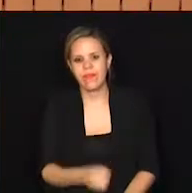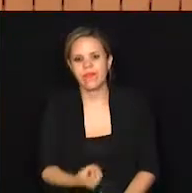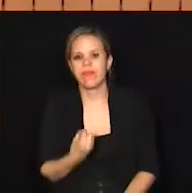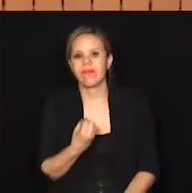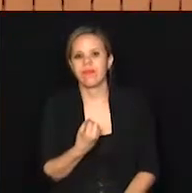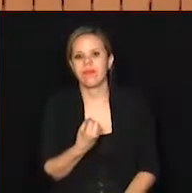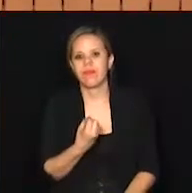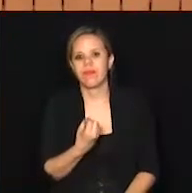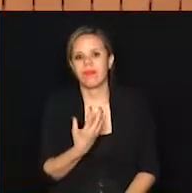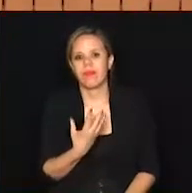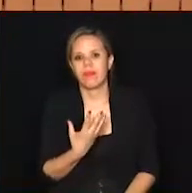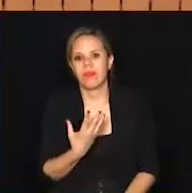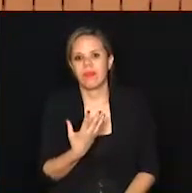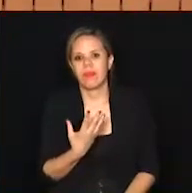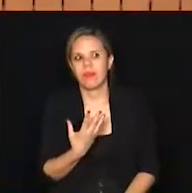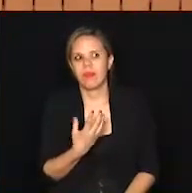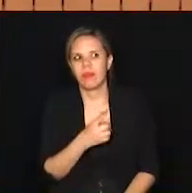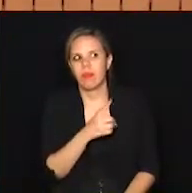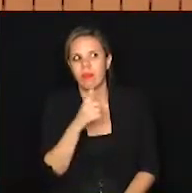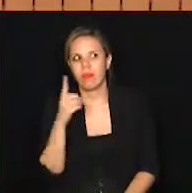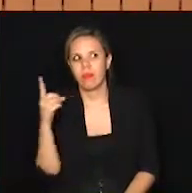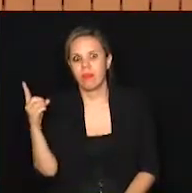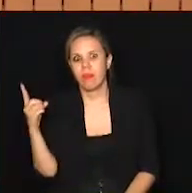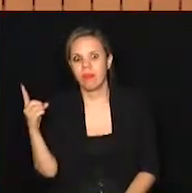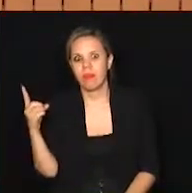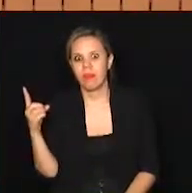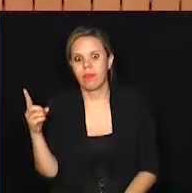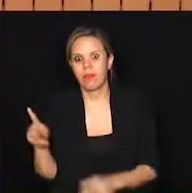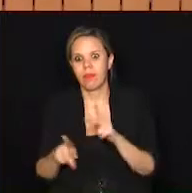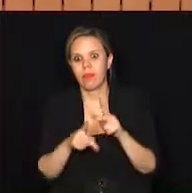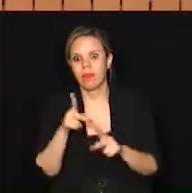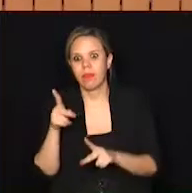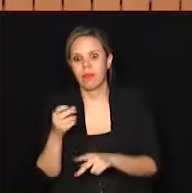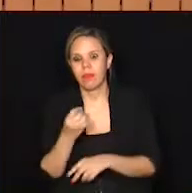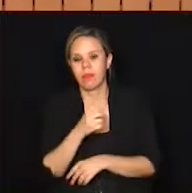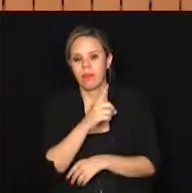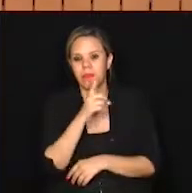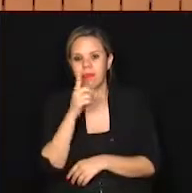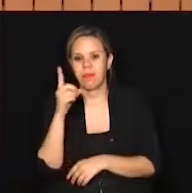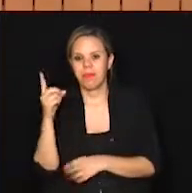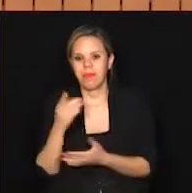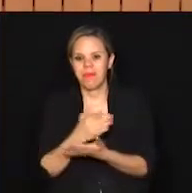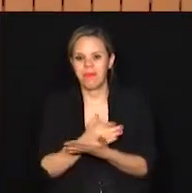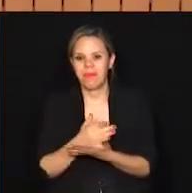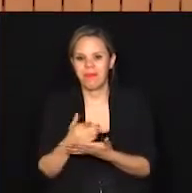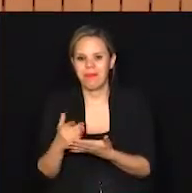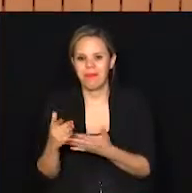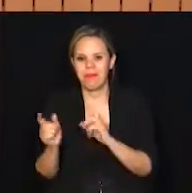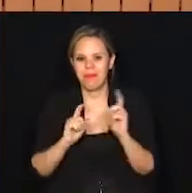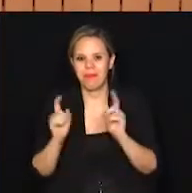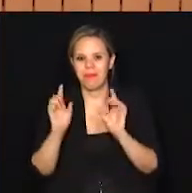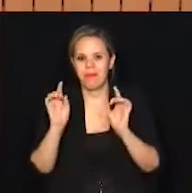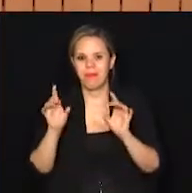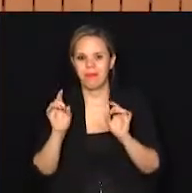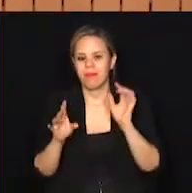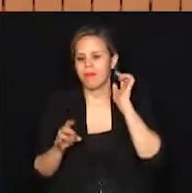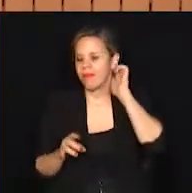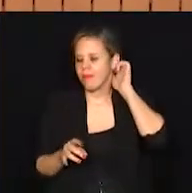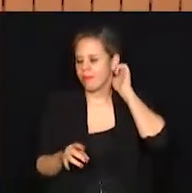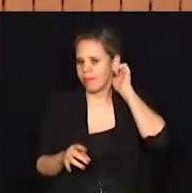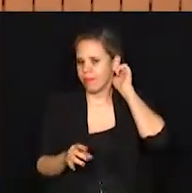Bom, gente, bom dia a todas, bom dia a todos. Nós estamos aqui dando início, então, a uma reunião extraordinária da